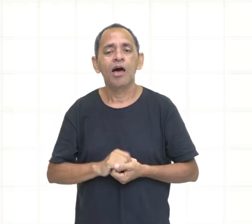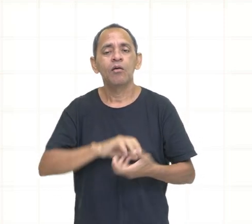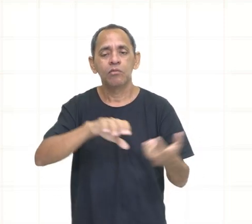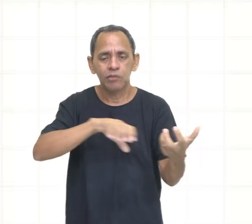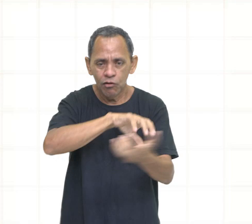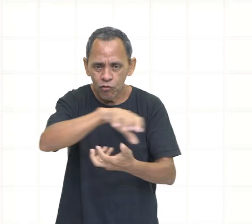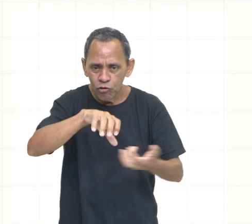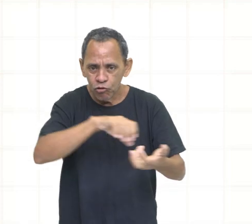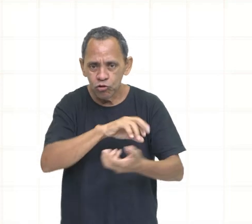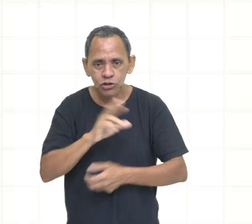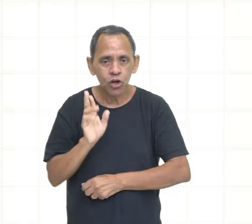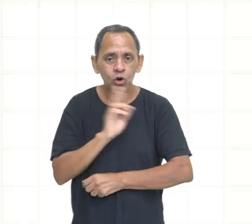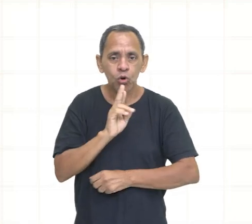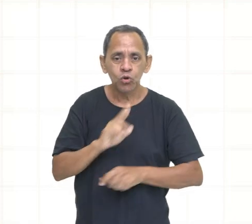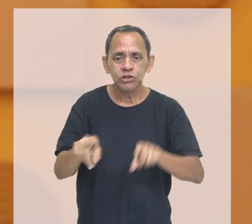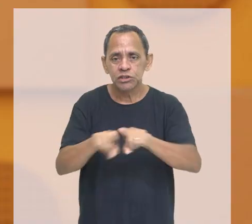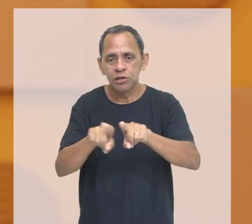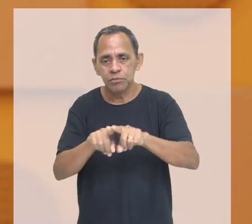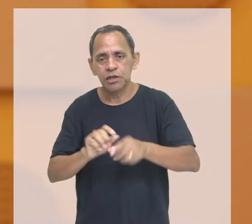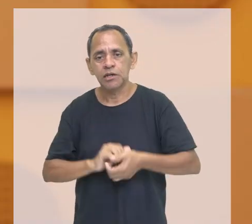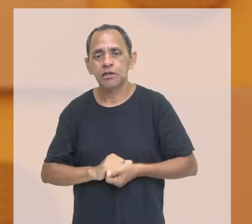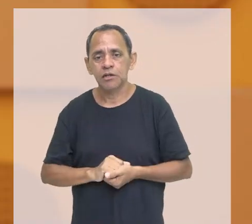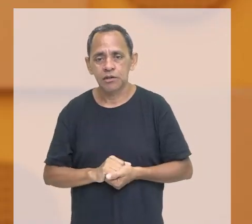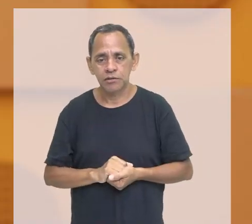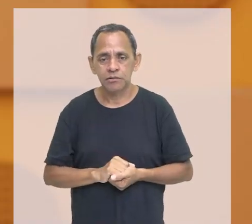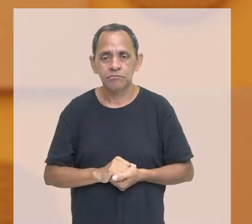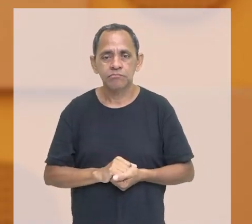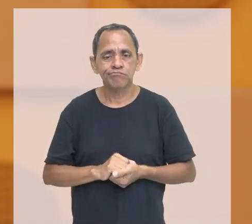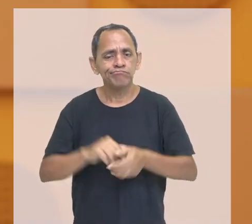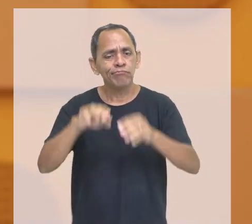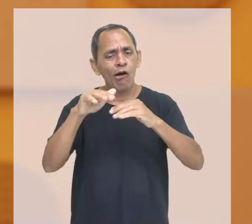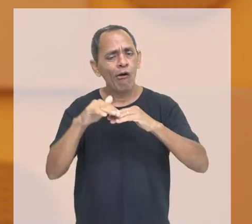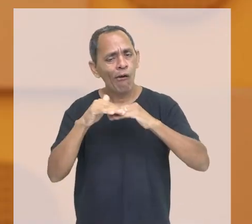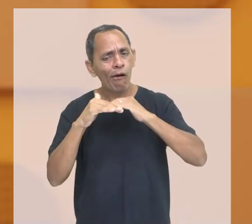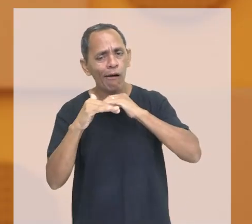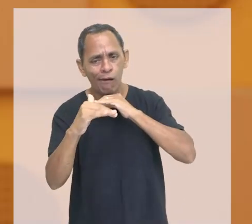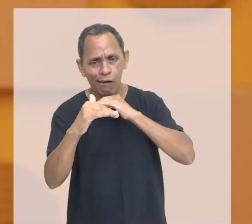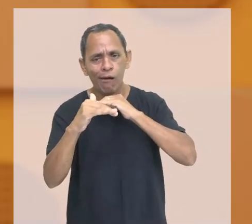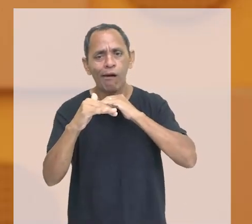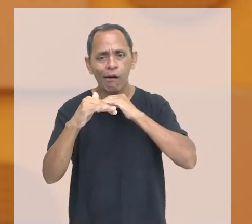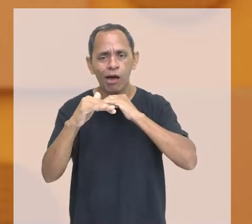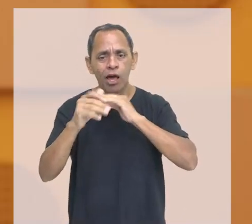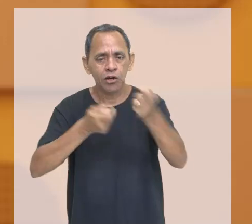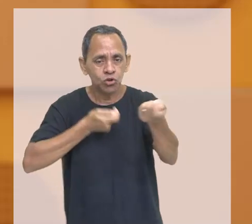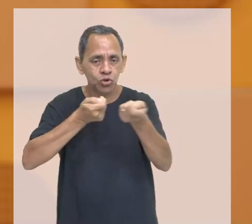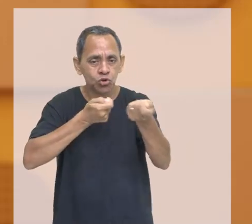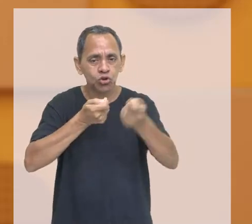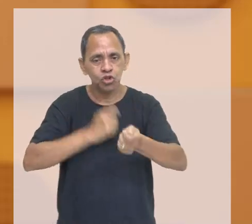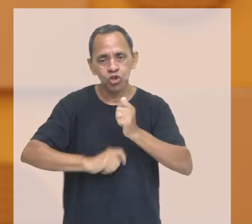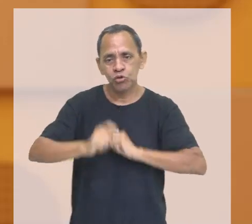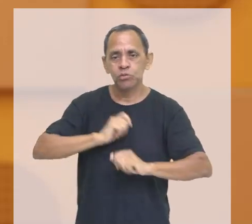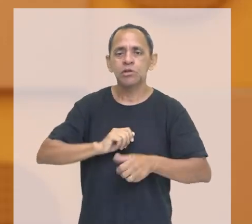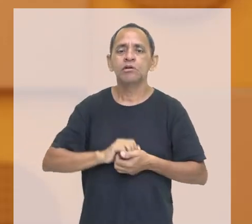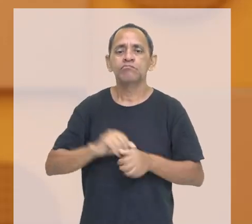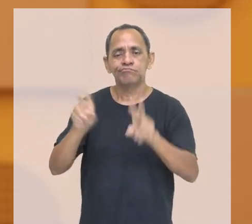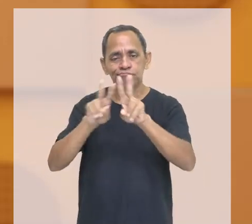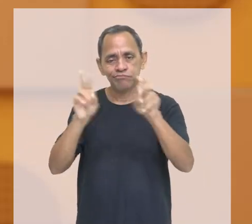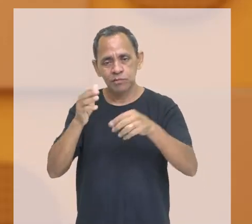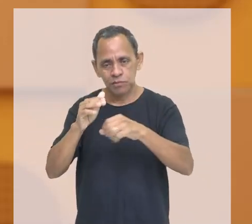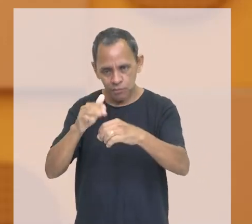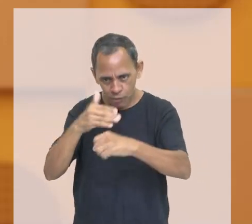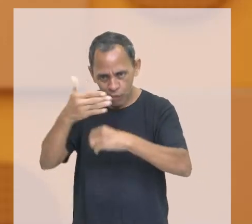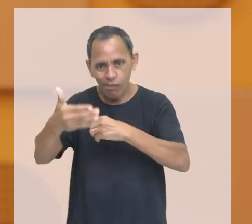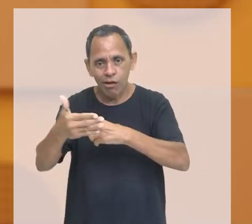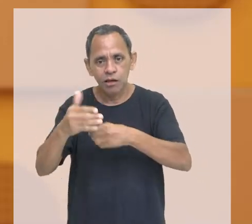Revolução Bolchevique e, posteriormente, o processo de planificação da economia. Mas isso é assunto para daqui a pouquinho a gente